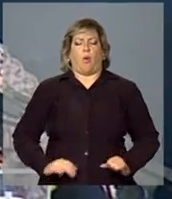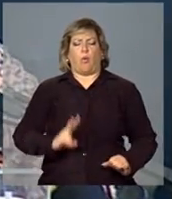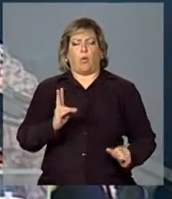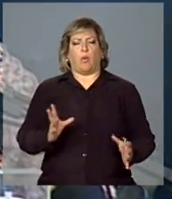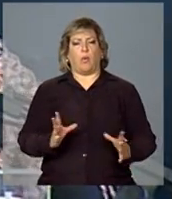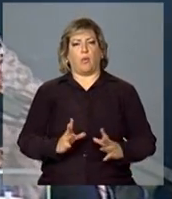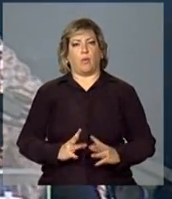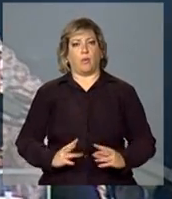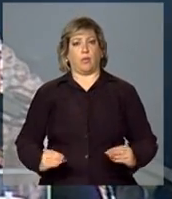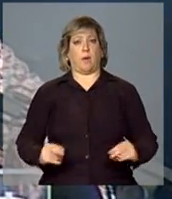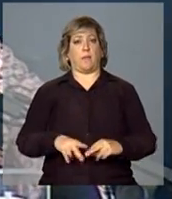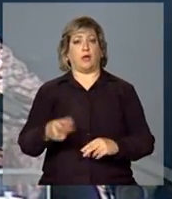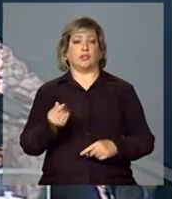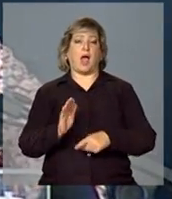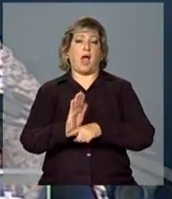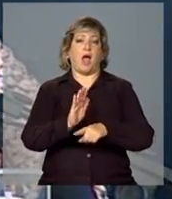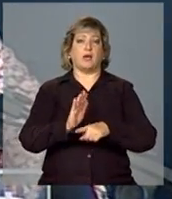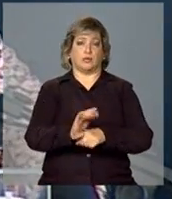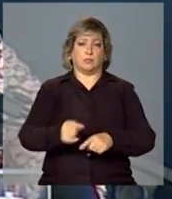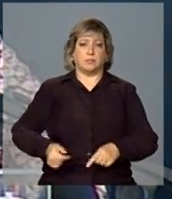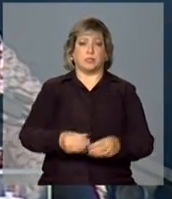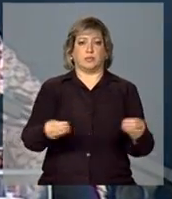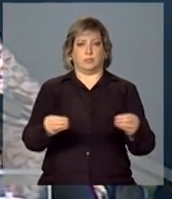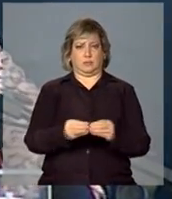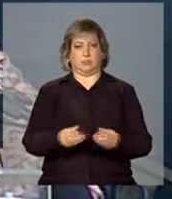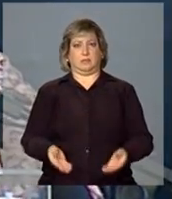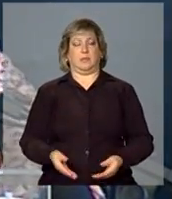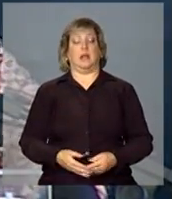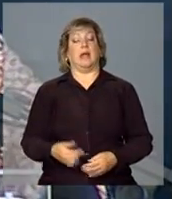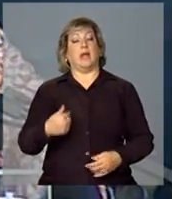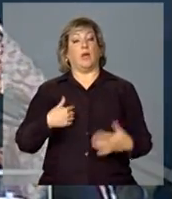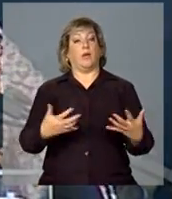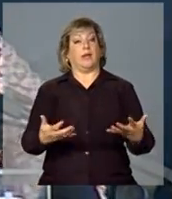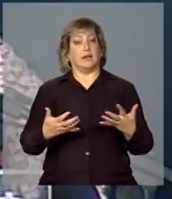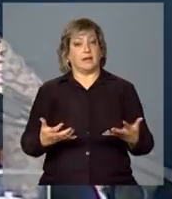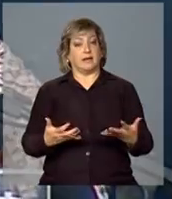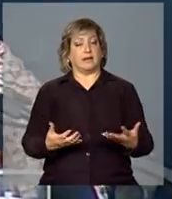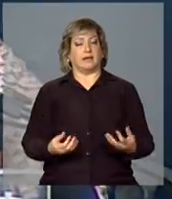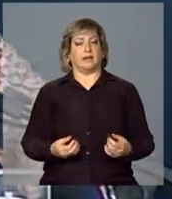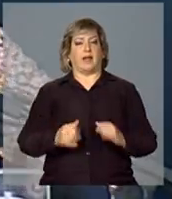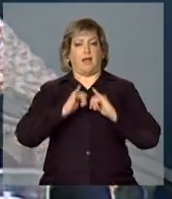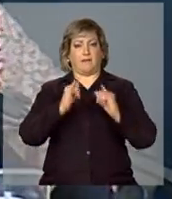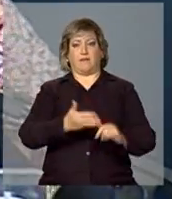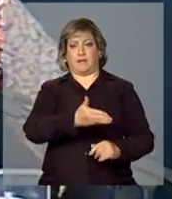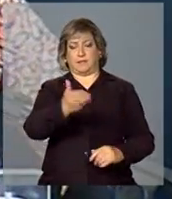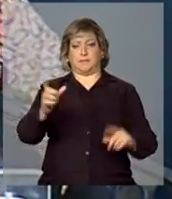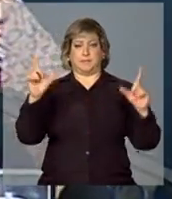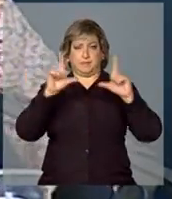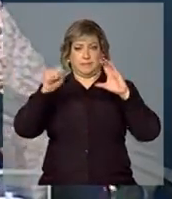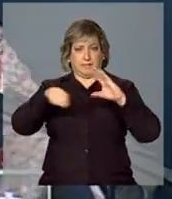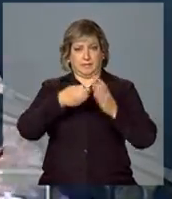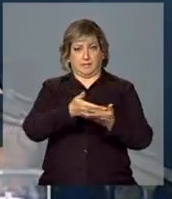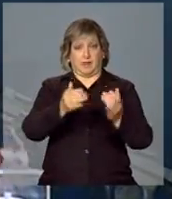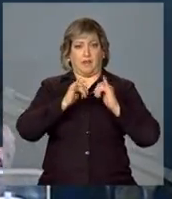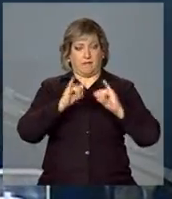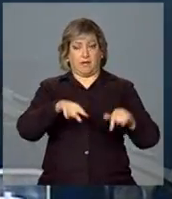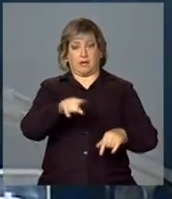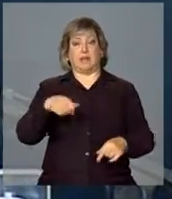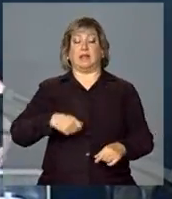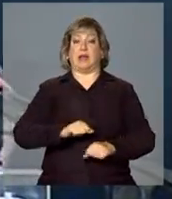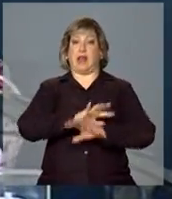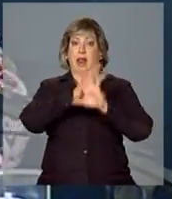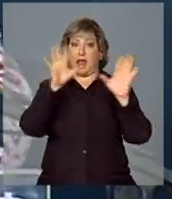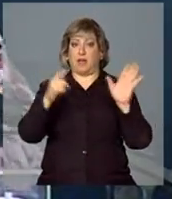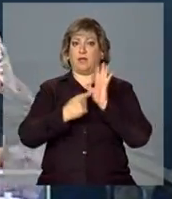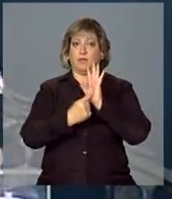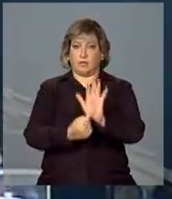extrema. Eu queria deixar e aproveitar aqui a imprensa e deixar claro: o